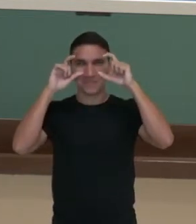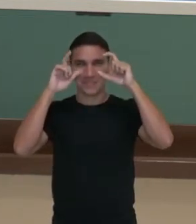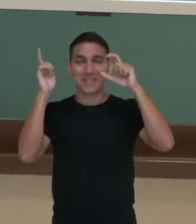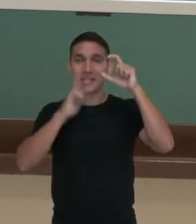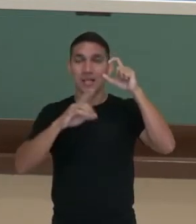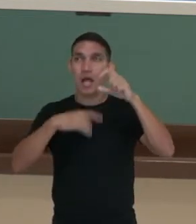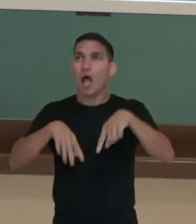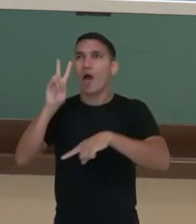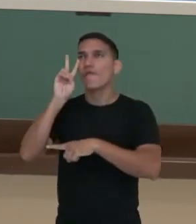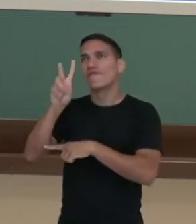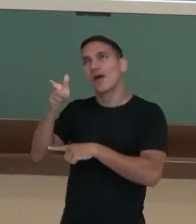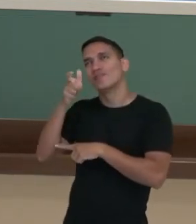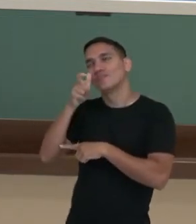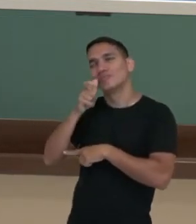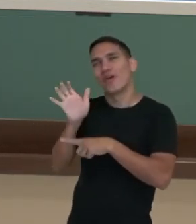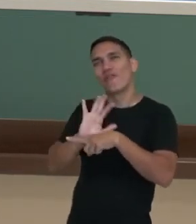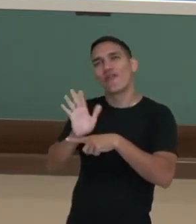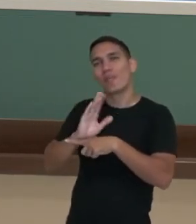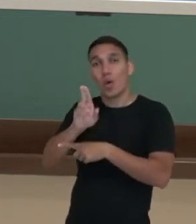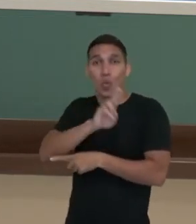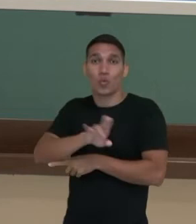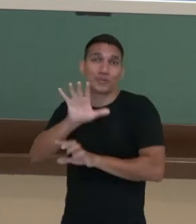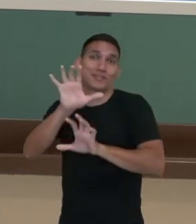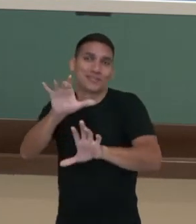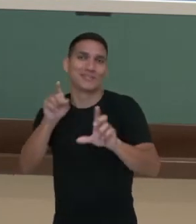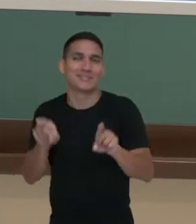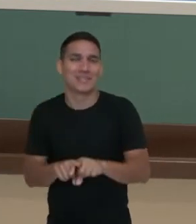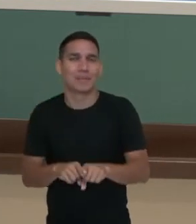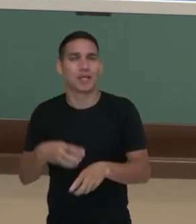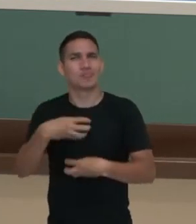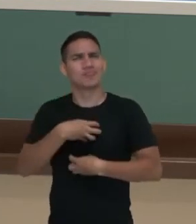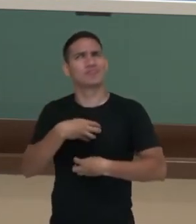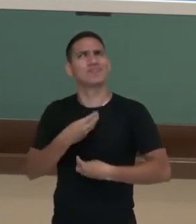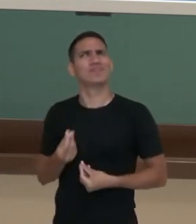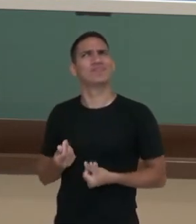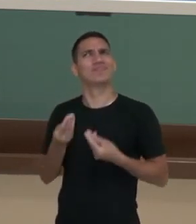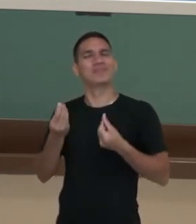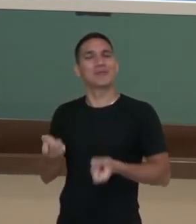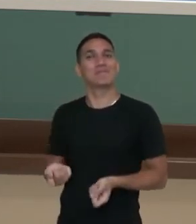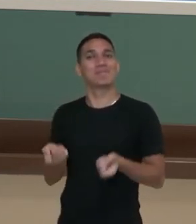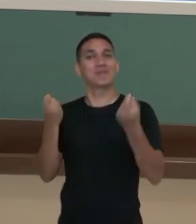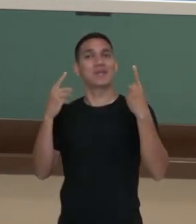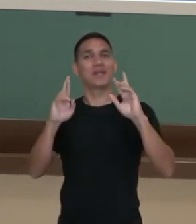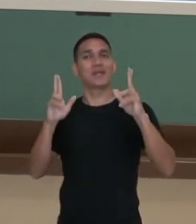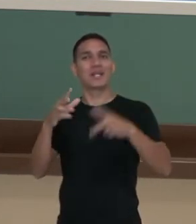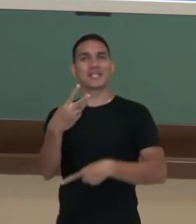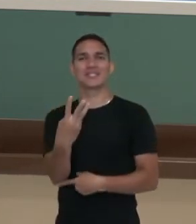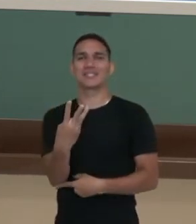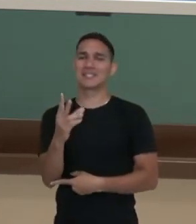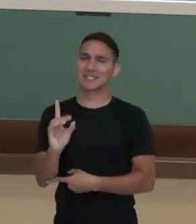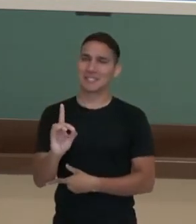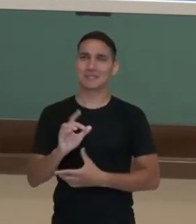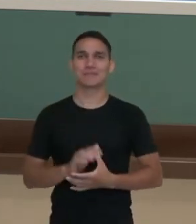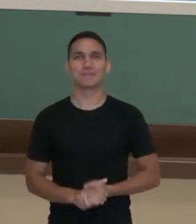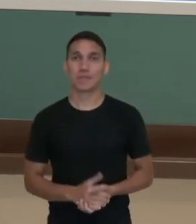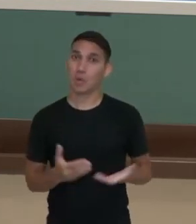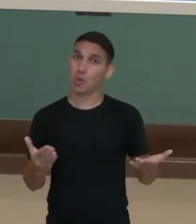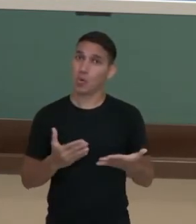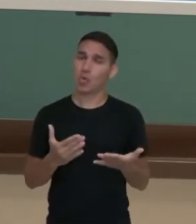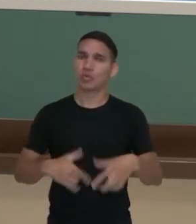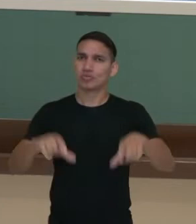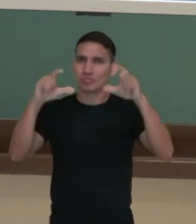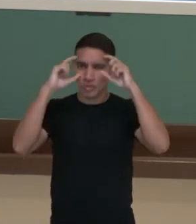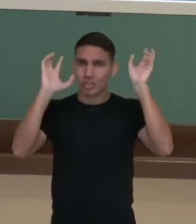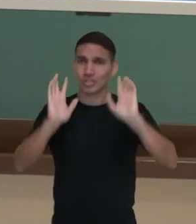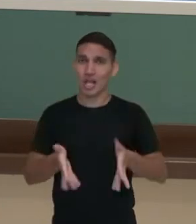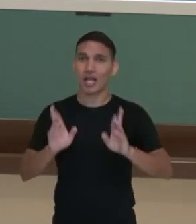você assistia o filme utilizando aquele óculos e tinha uma impressão lá de 3D, tá? Hoje os óculos já são um